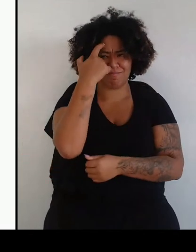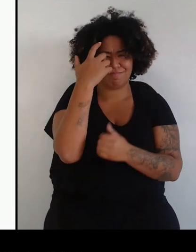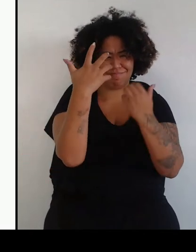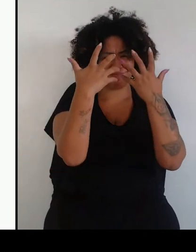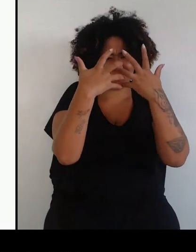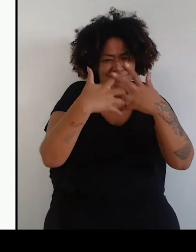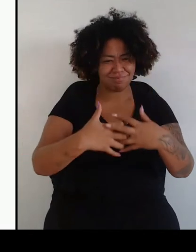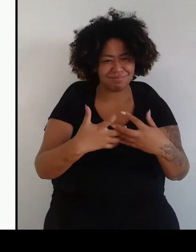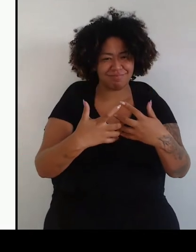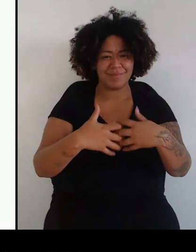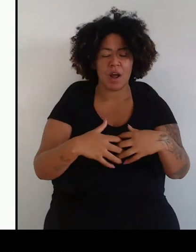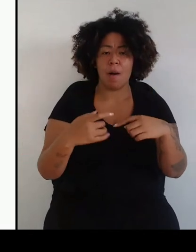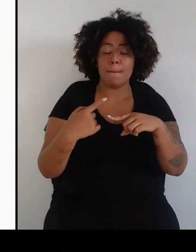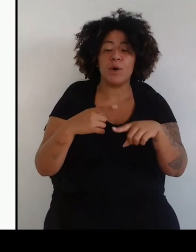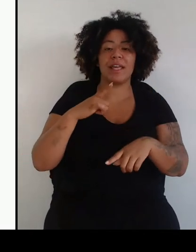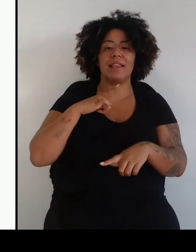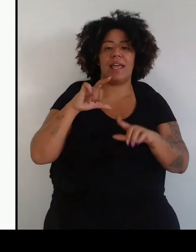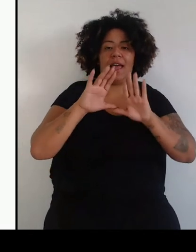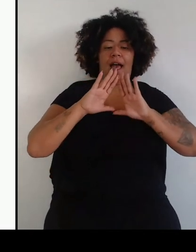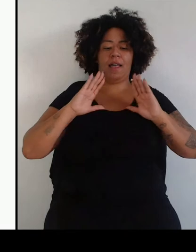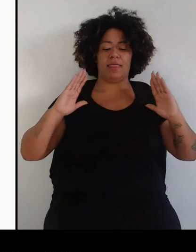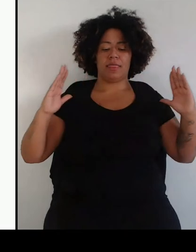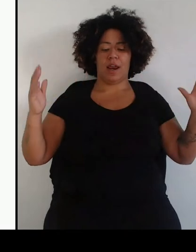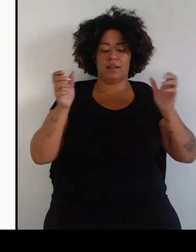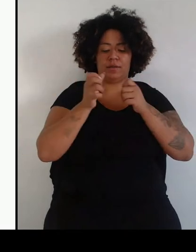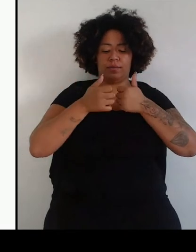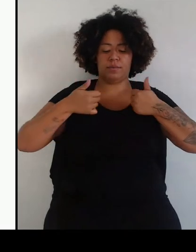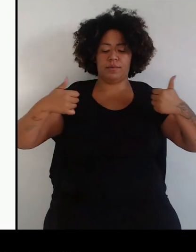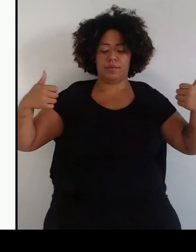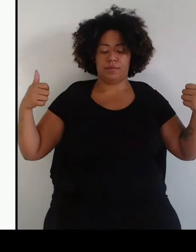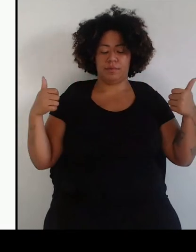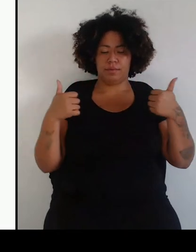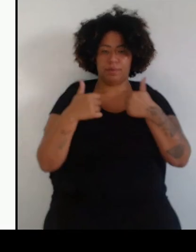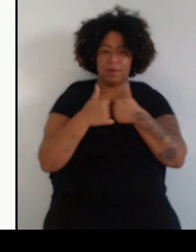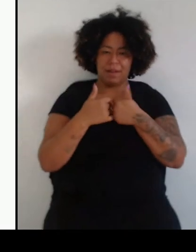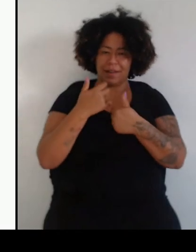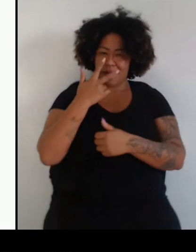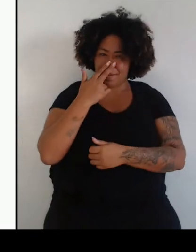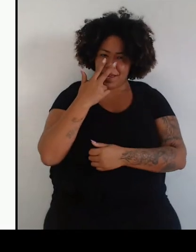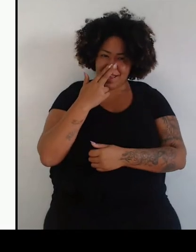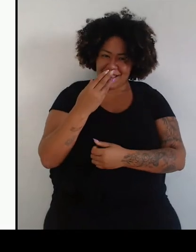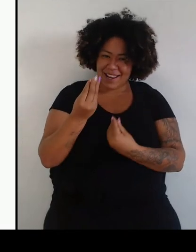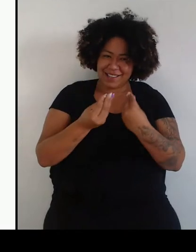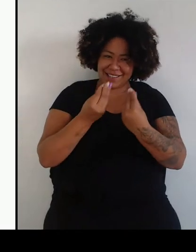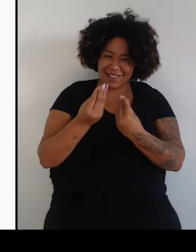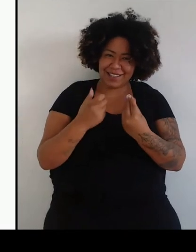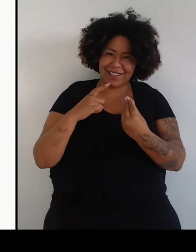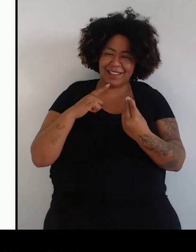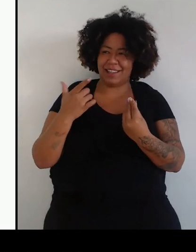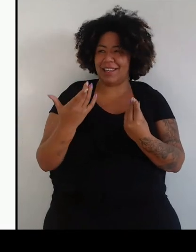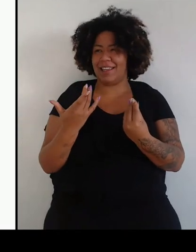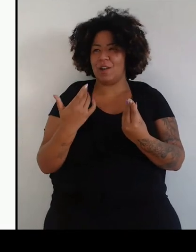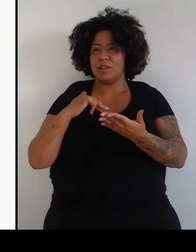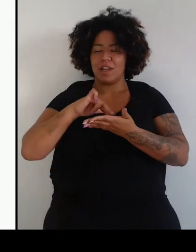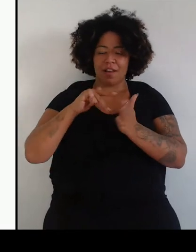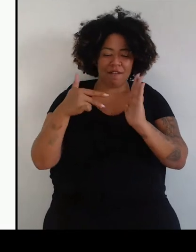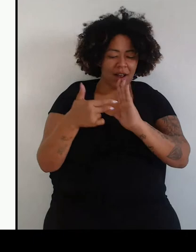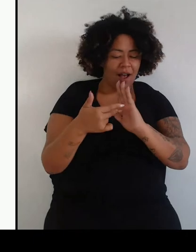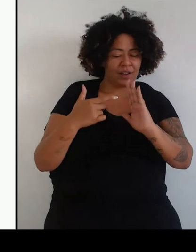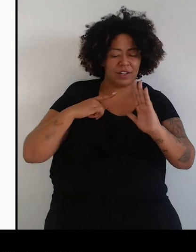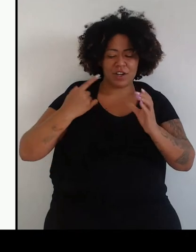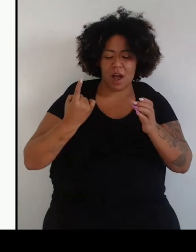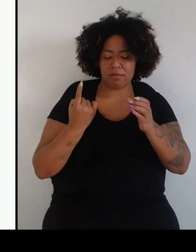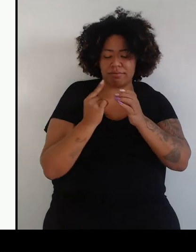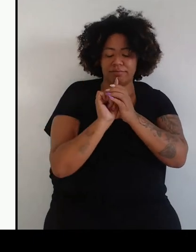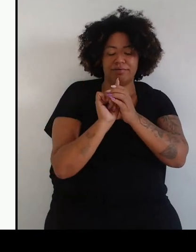de fundo de cortinas O que ao mesmo tempo de Stories ativa e abraça fala-se